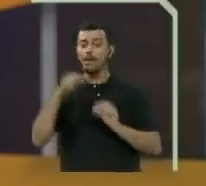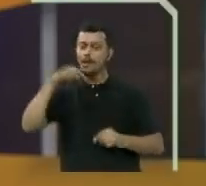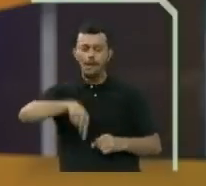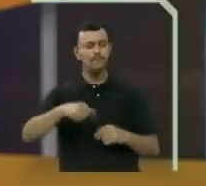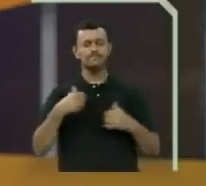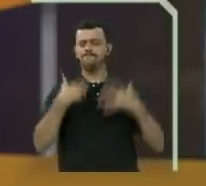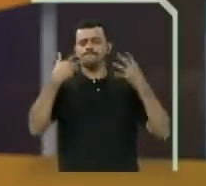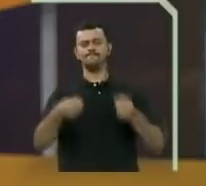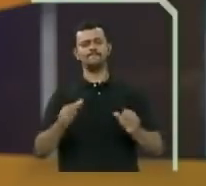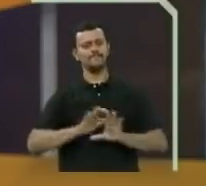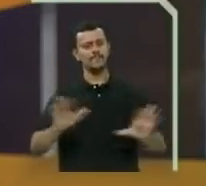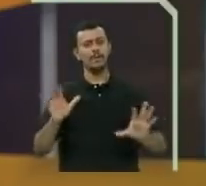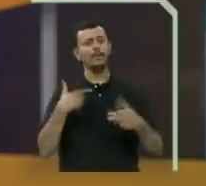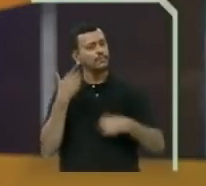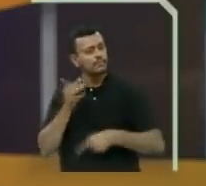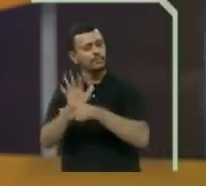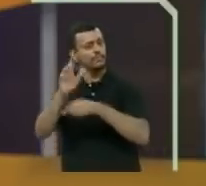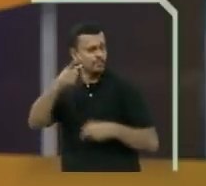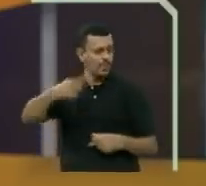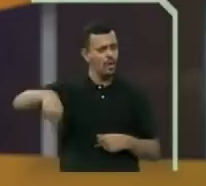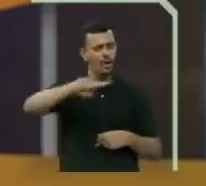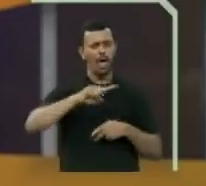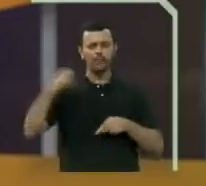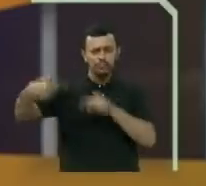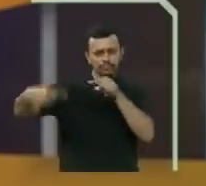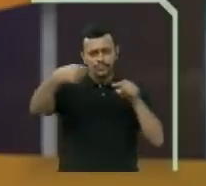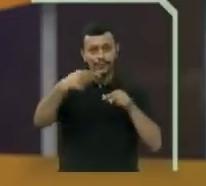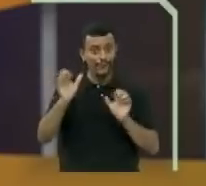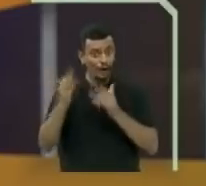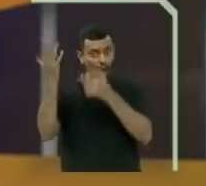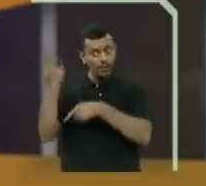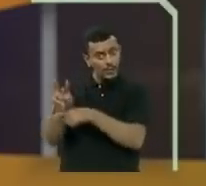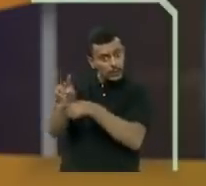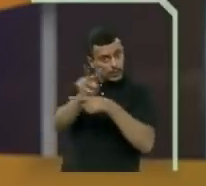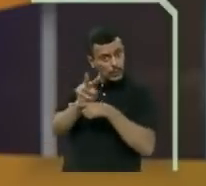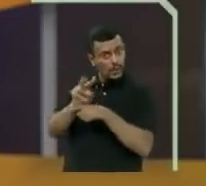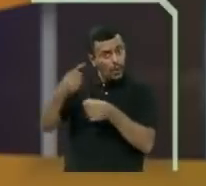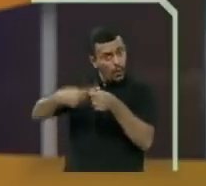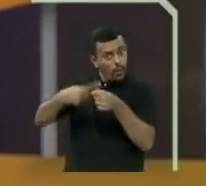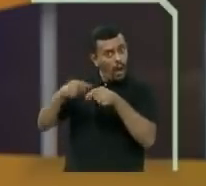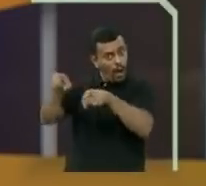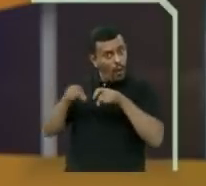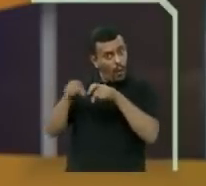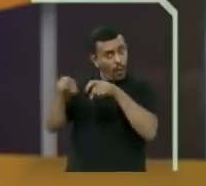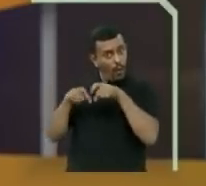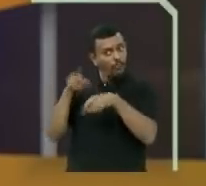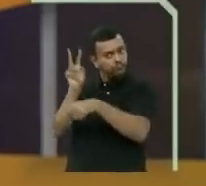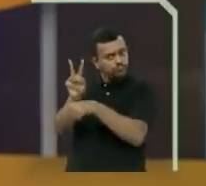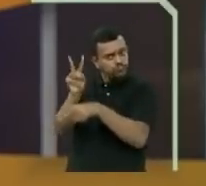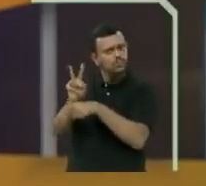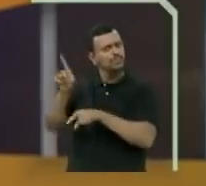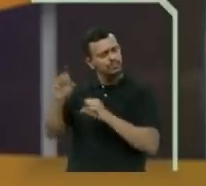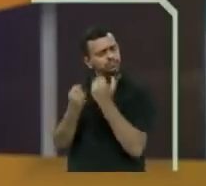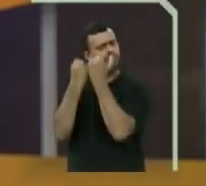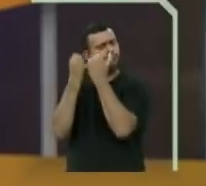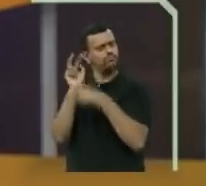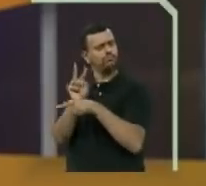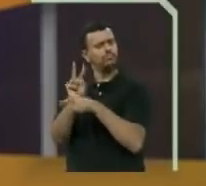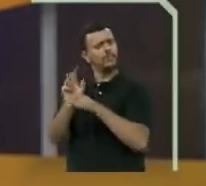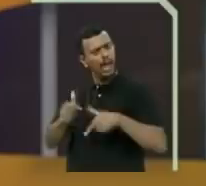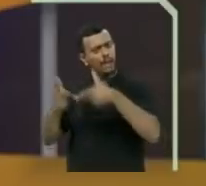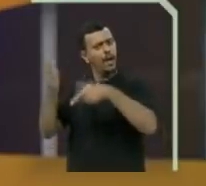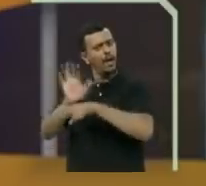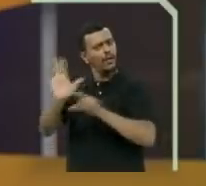invasões, vamos melhorar também a patrulha rural para garantir ao produtor rural a segurança da sua propriedade e a sua condição